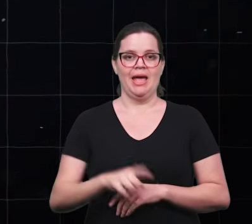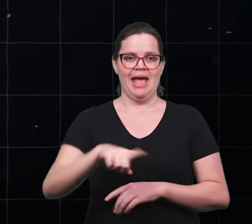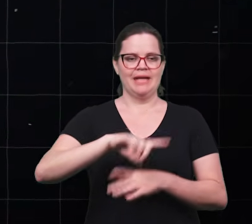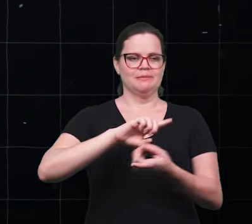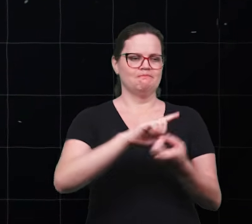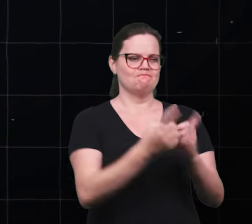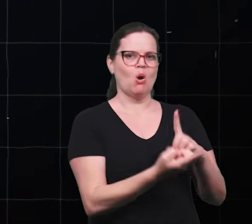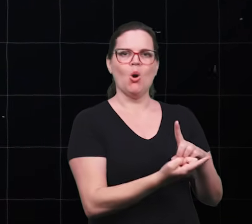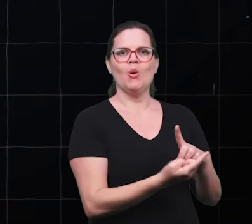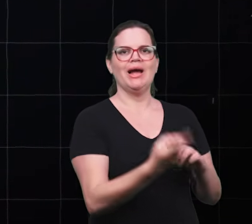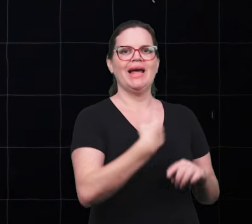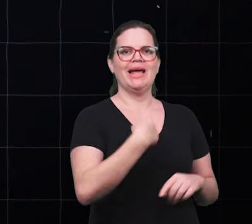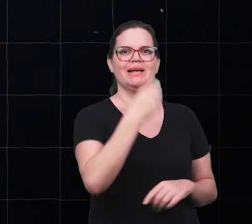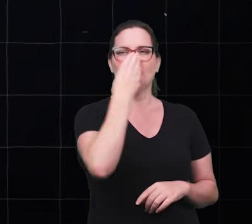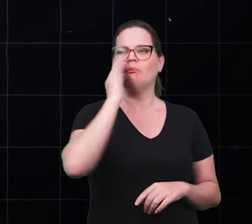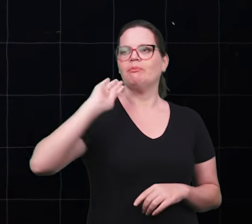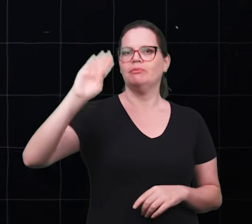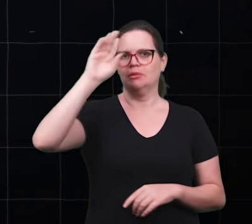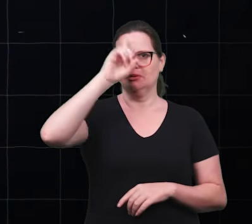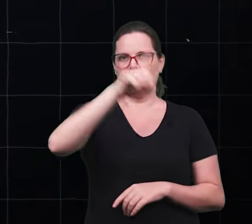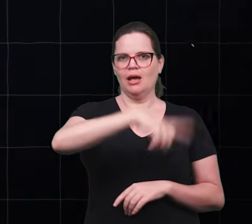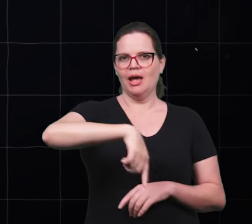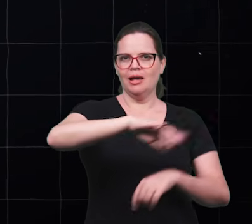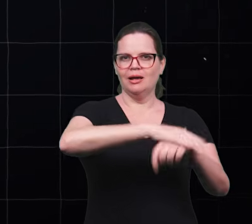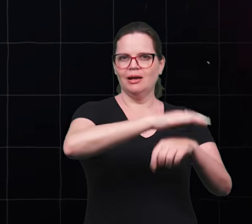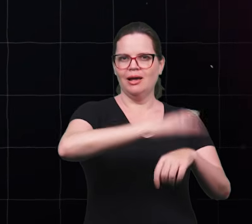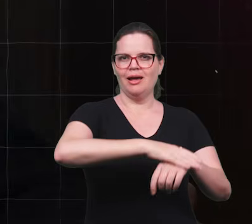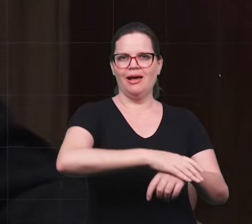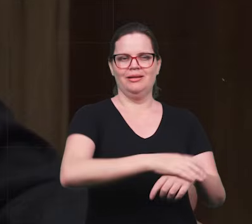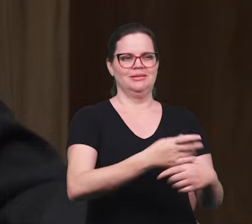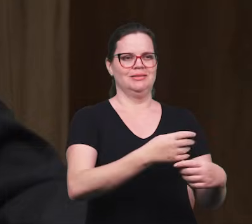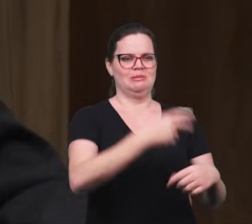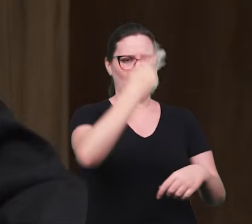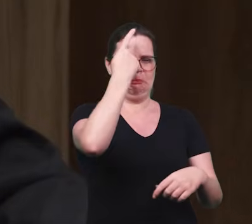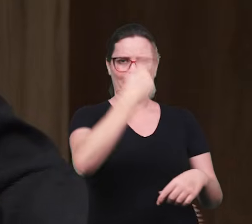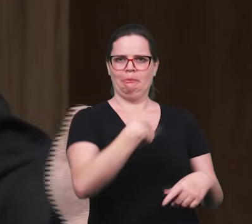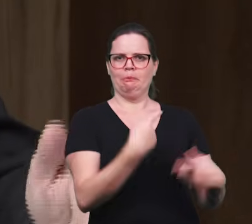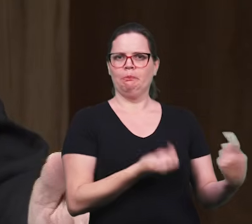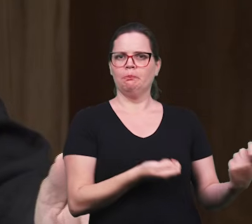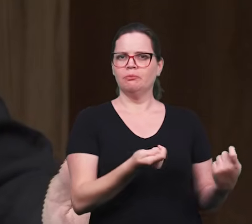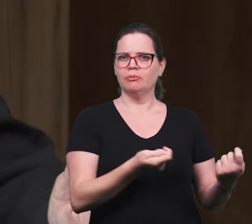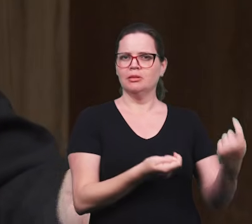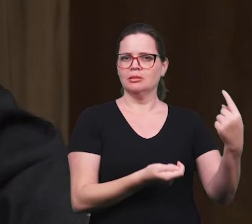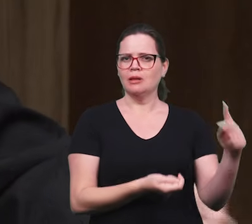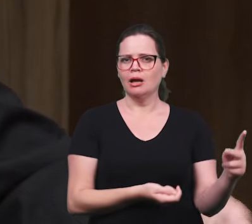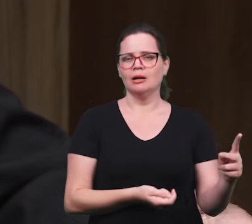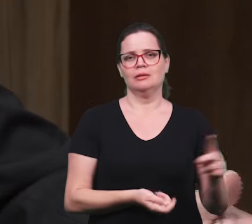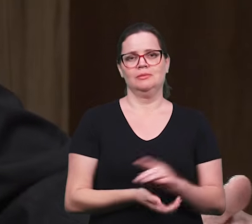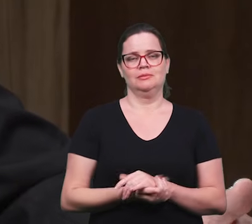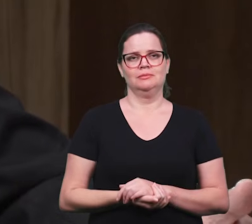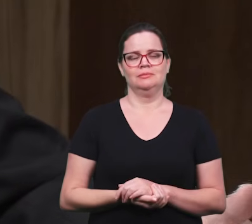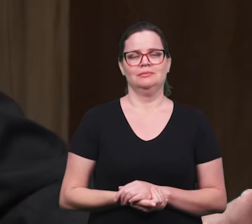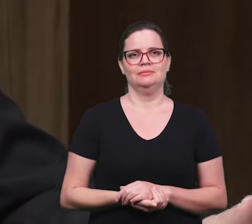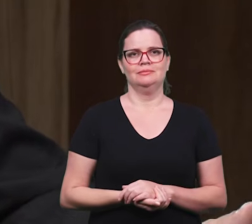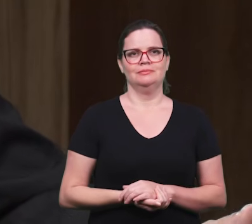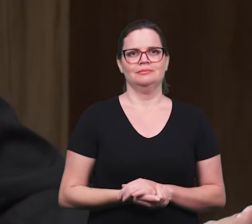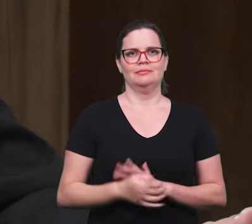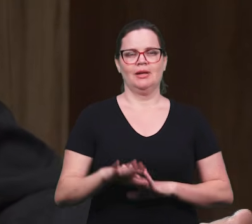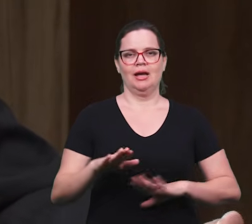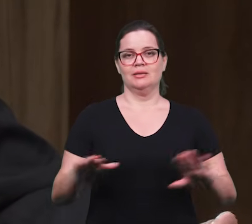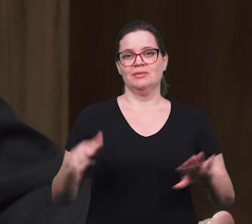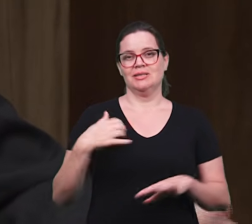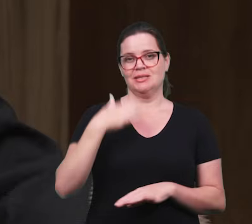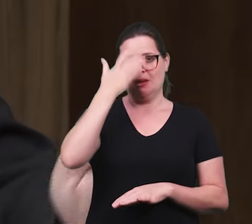Deus, único e dominador e Senhor nosso. Então a pessoa muitas vezes ela está apostatando